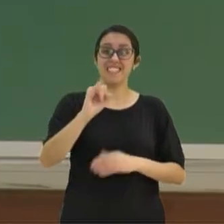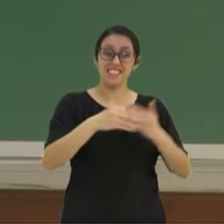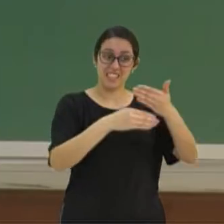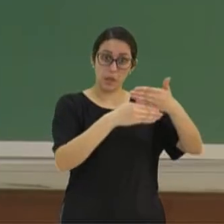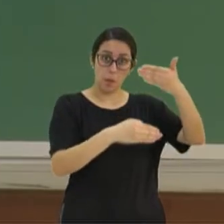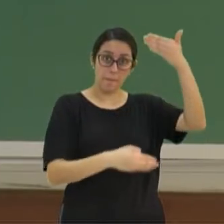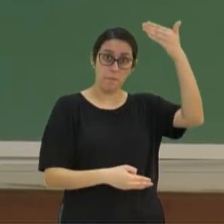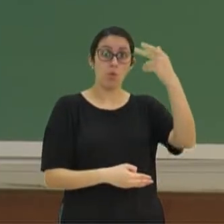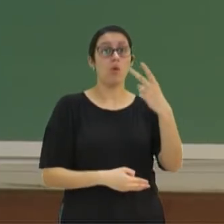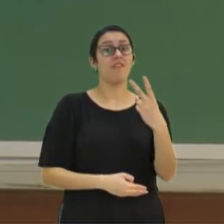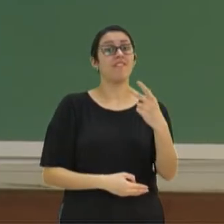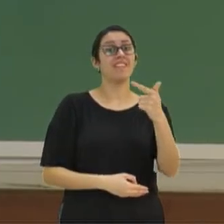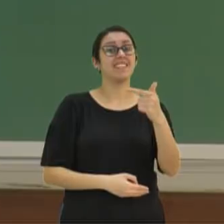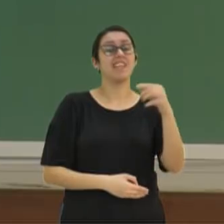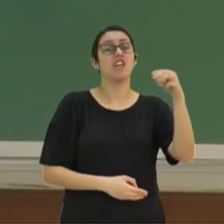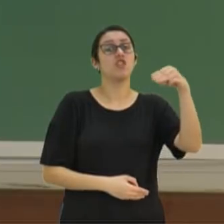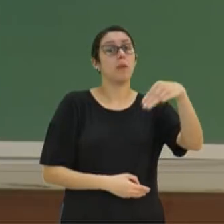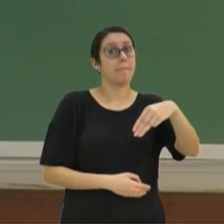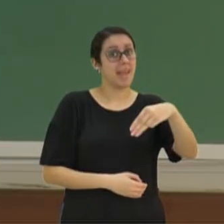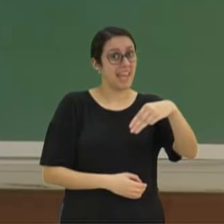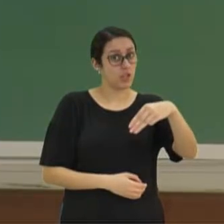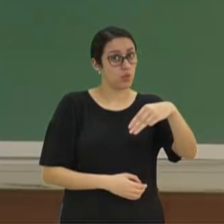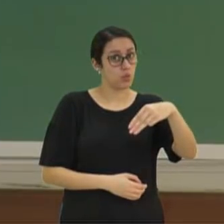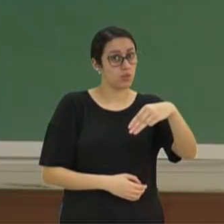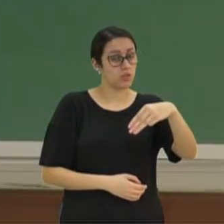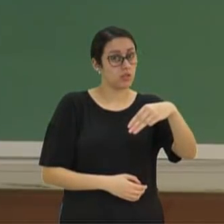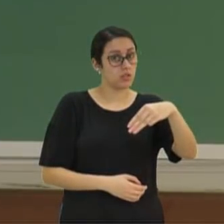27 metros, então, ó,